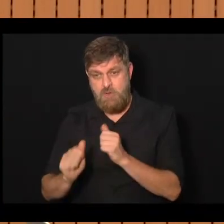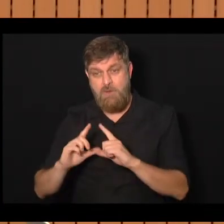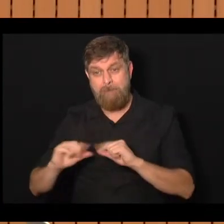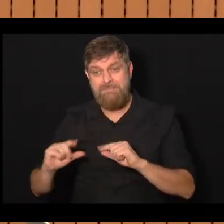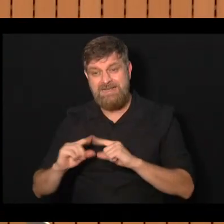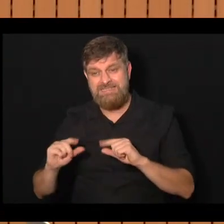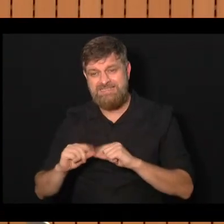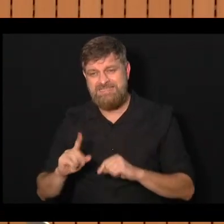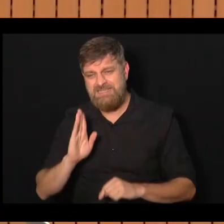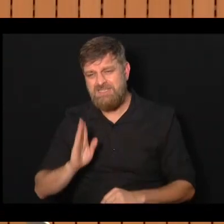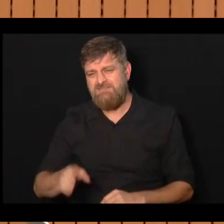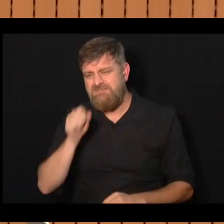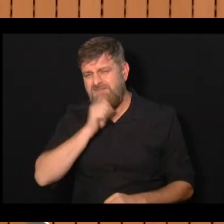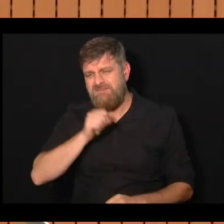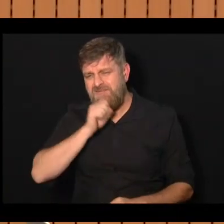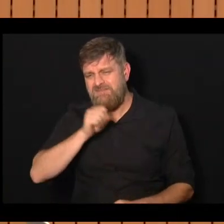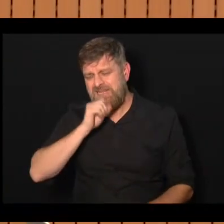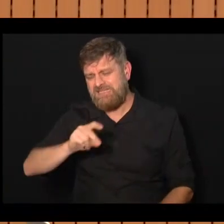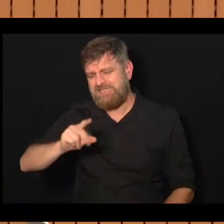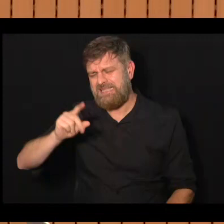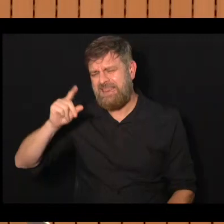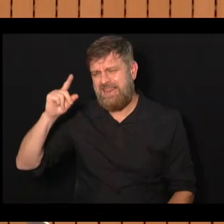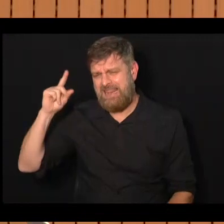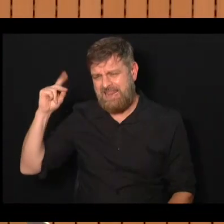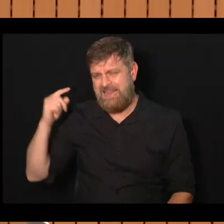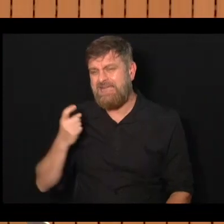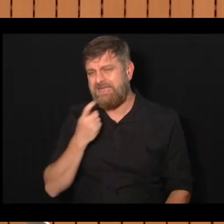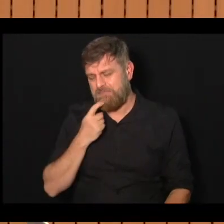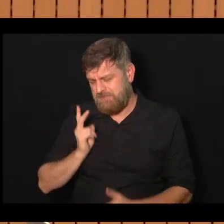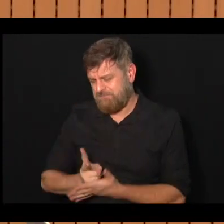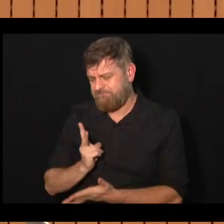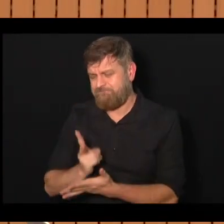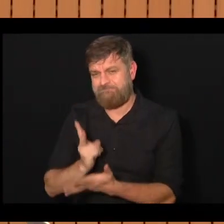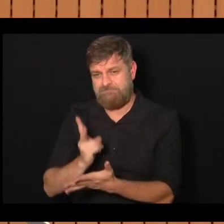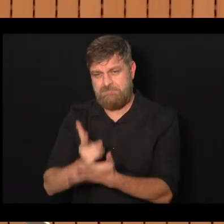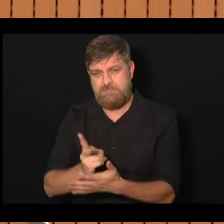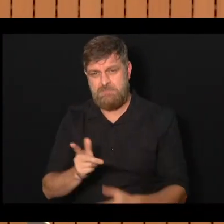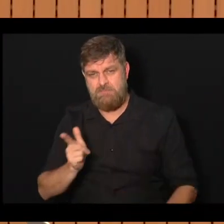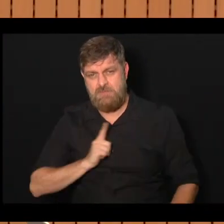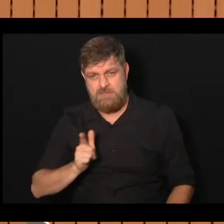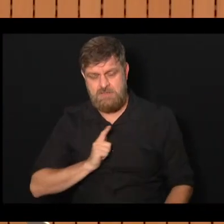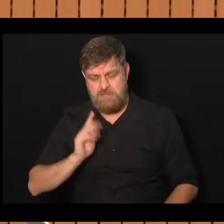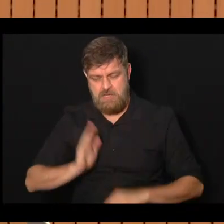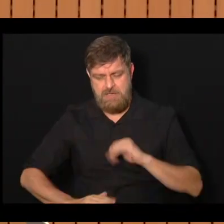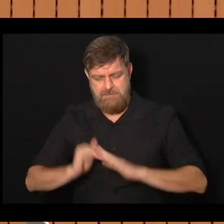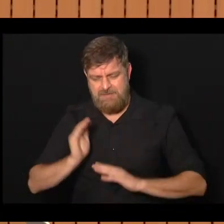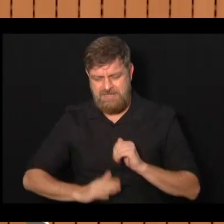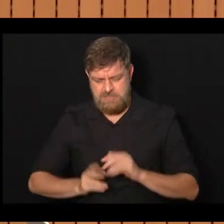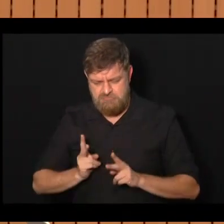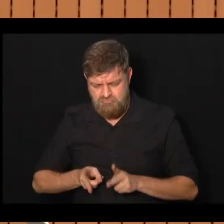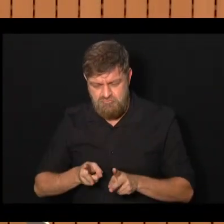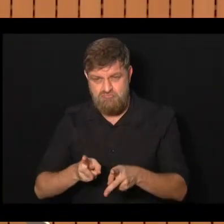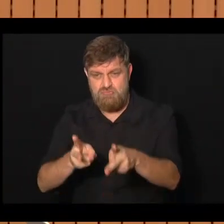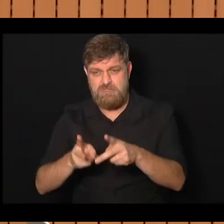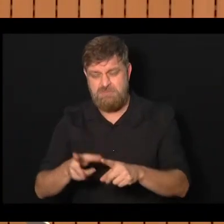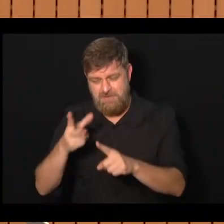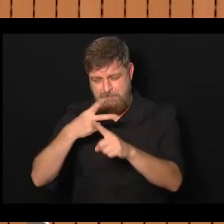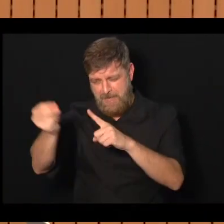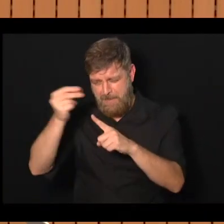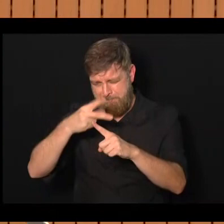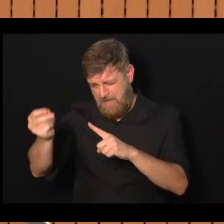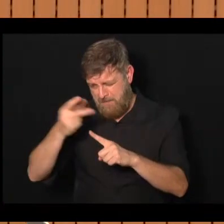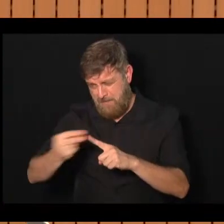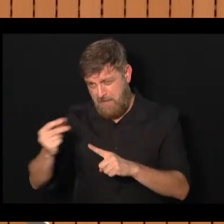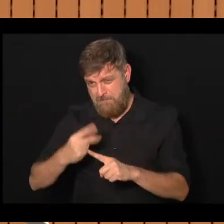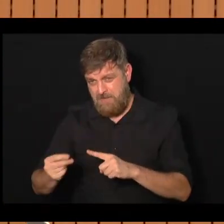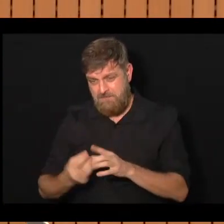um dos mais antigos clubes de futebol amador da cidade de Campinas, em atividades ininterruptas e o mais vitorioso deles.